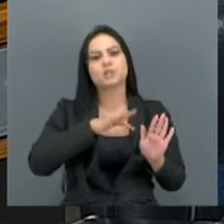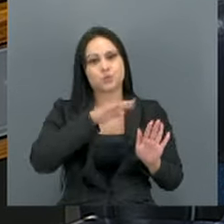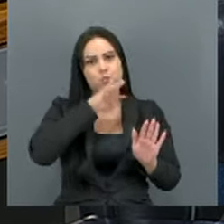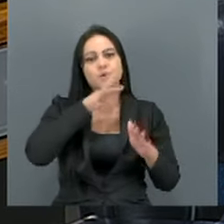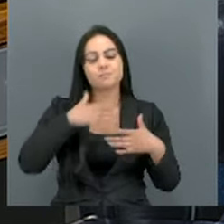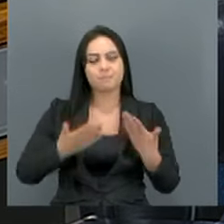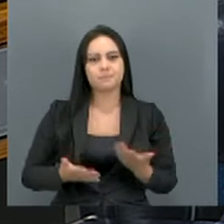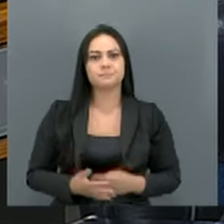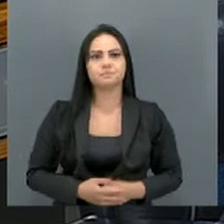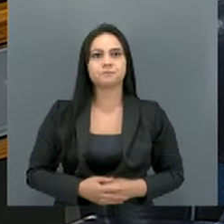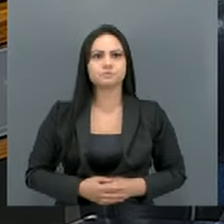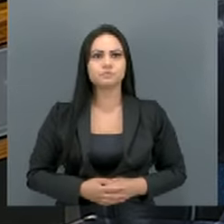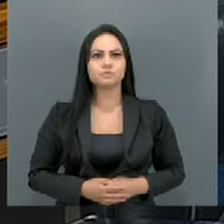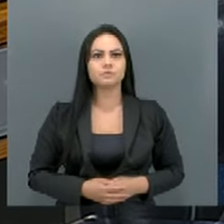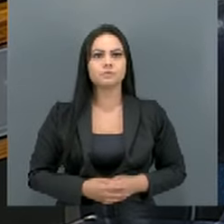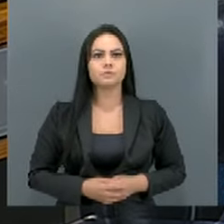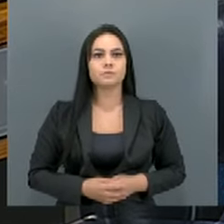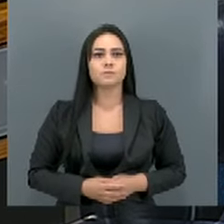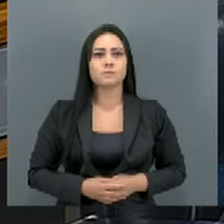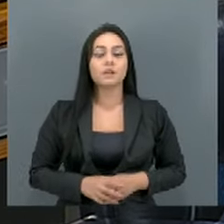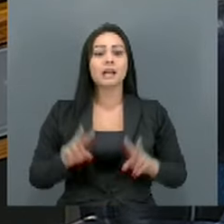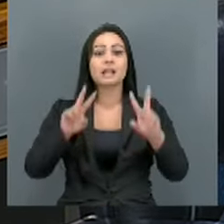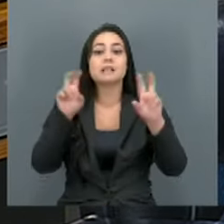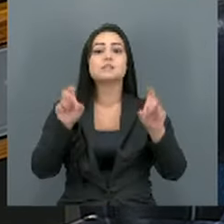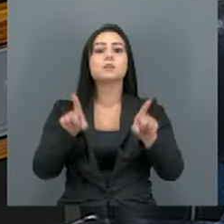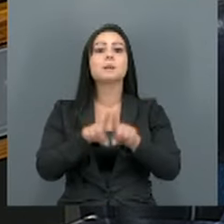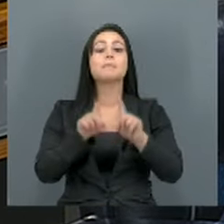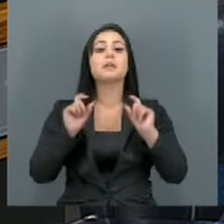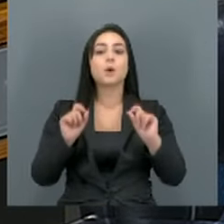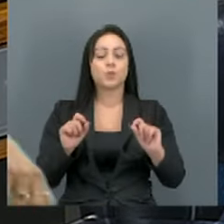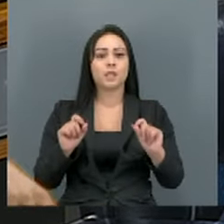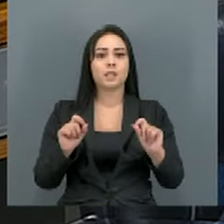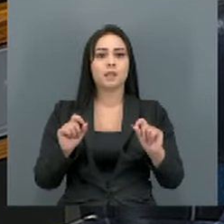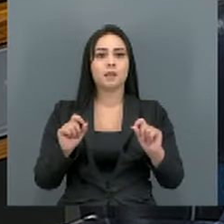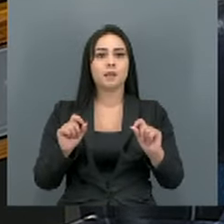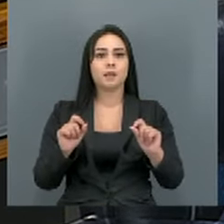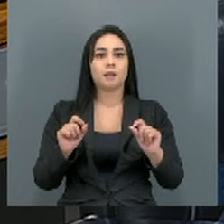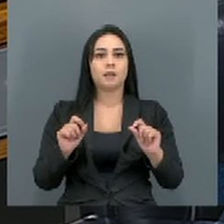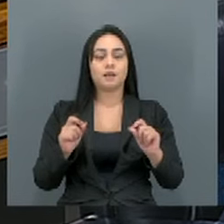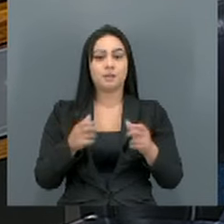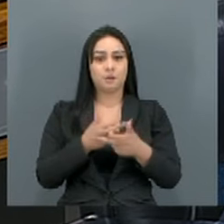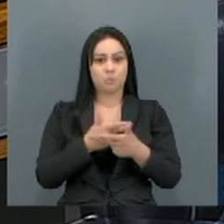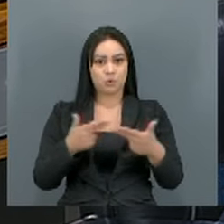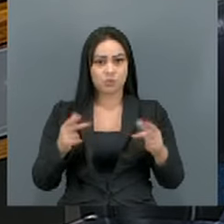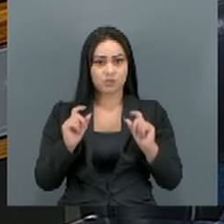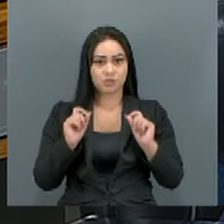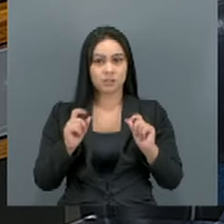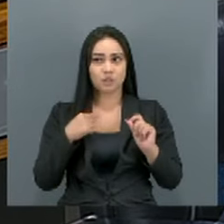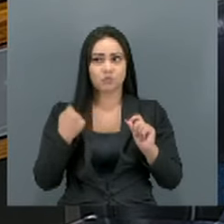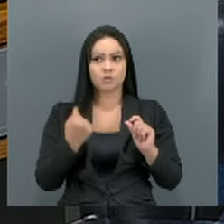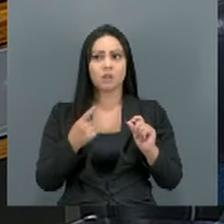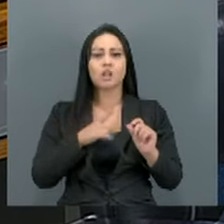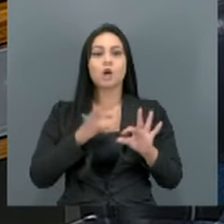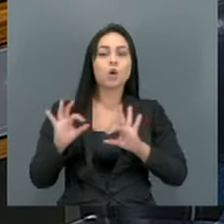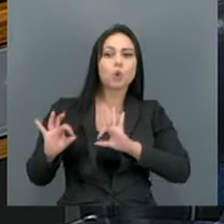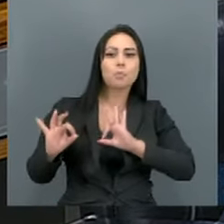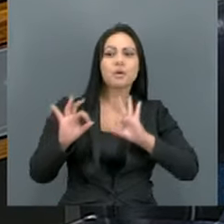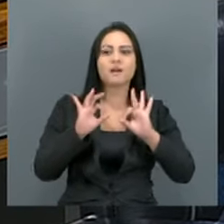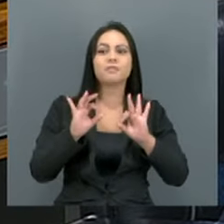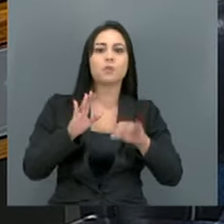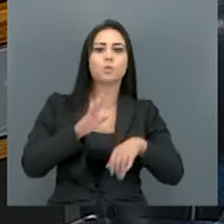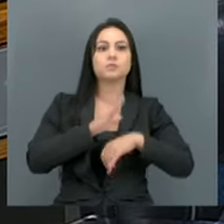Né. A questão também lá de Chapuri é algo que a gente já acompanhava há algum